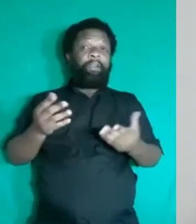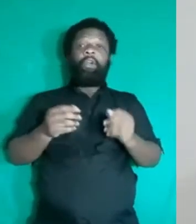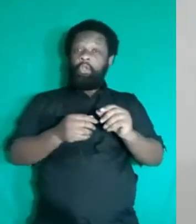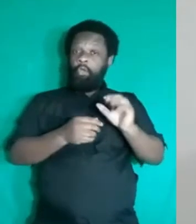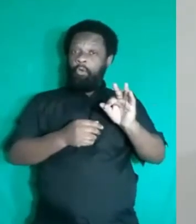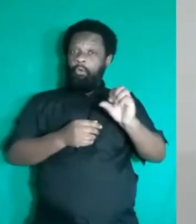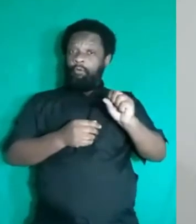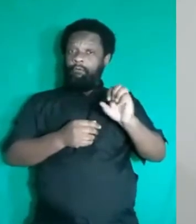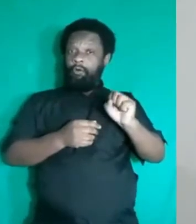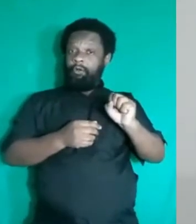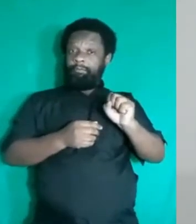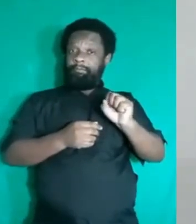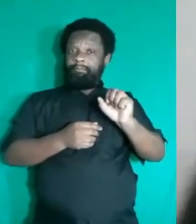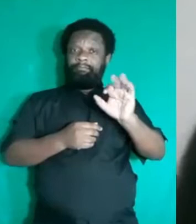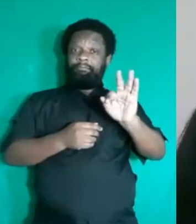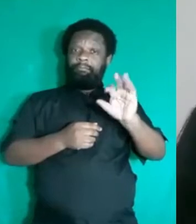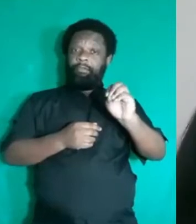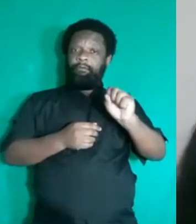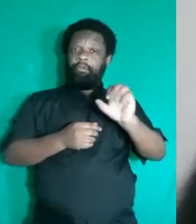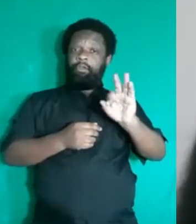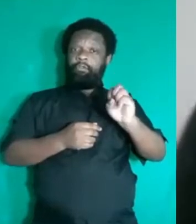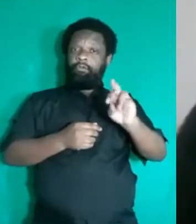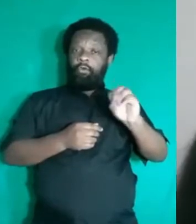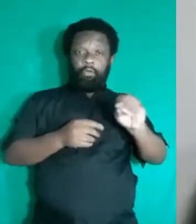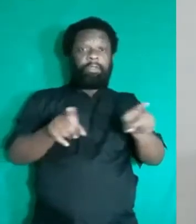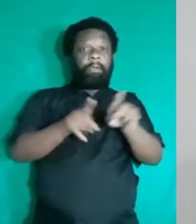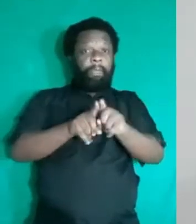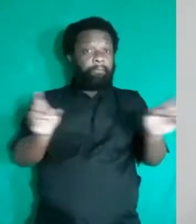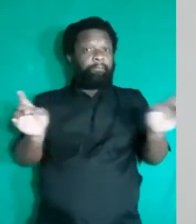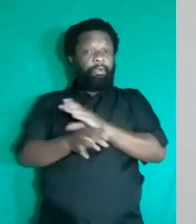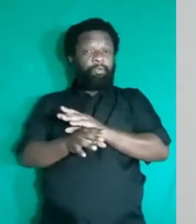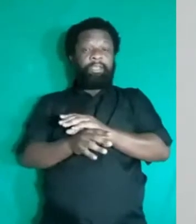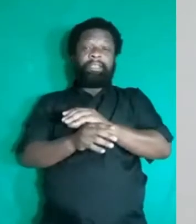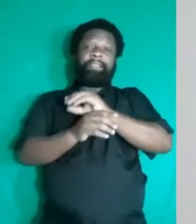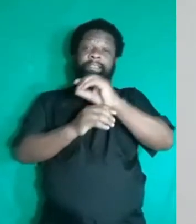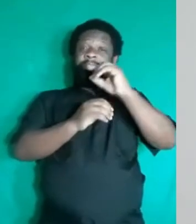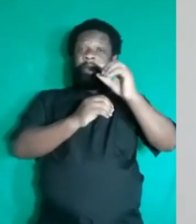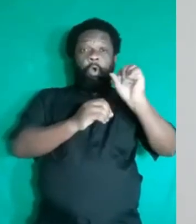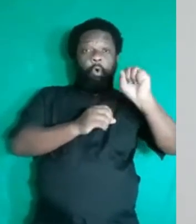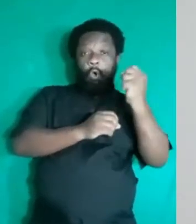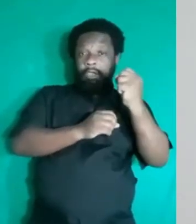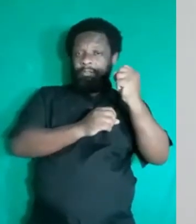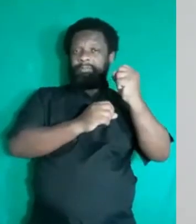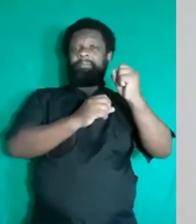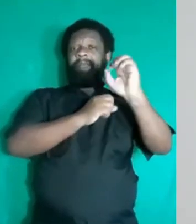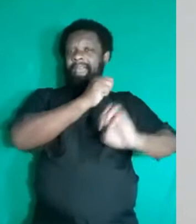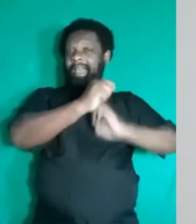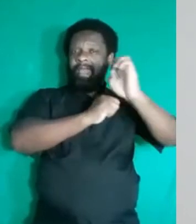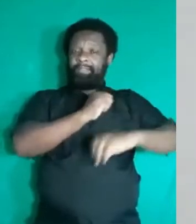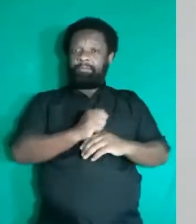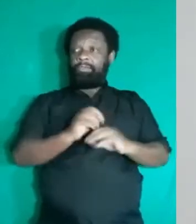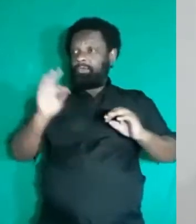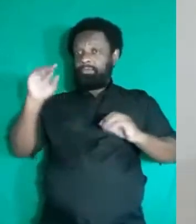porque é uma ligação com qualquer outra. E aí, pessoal, o fósforo também se estabiliza com 1, 2, 3, 4, 5,